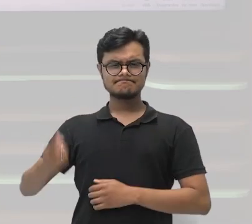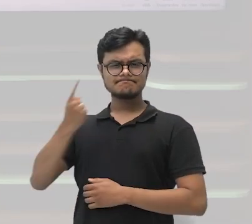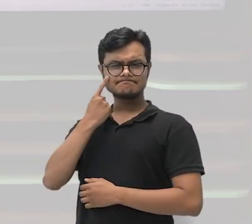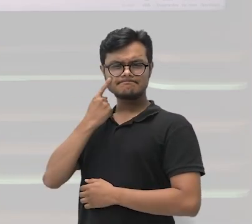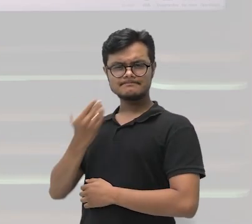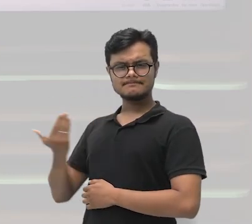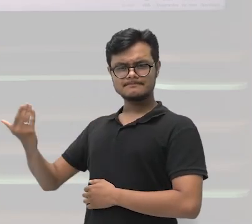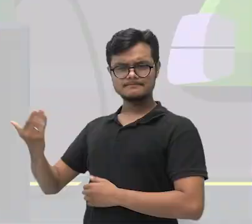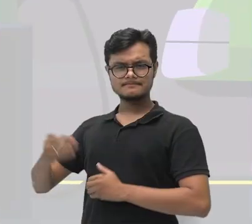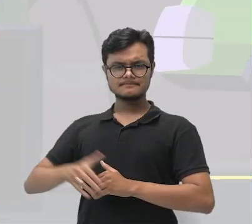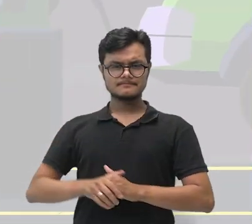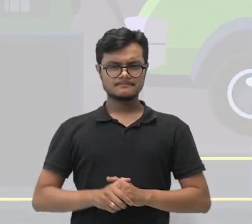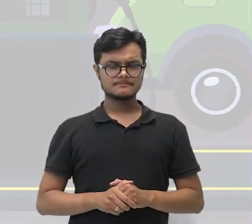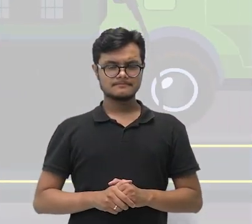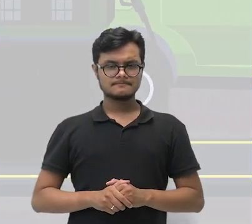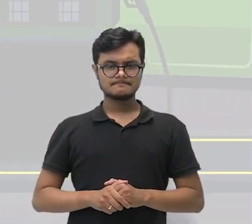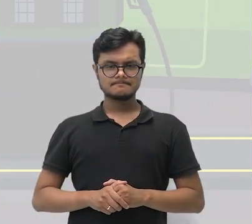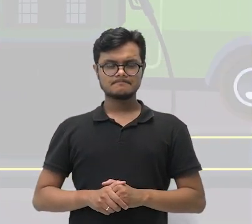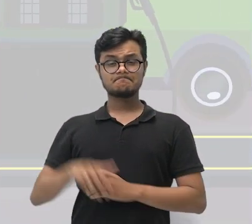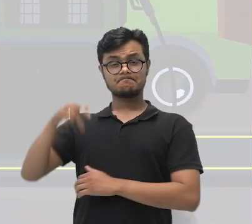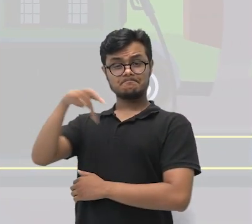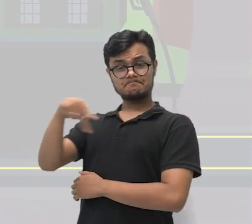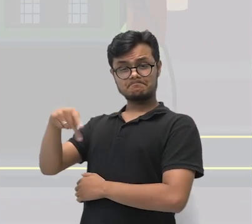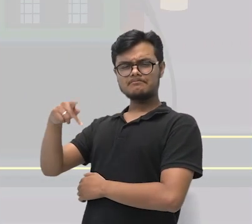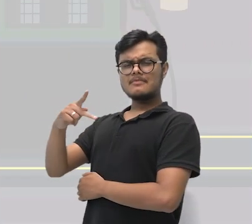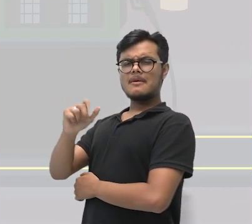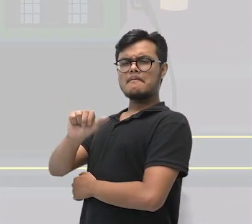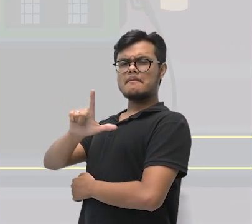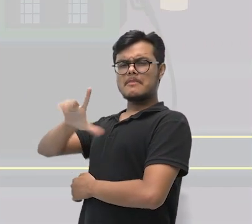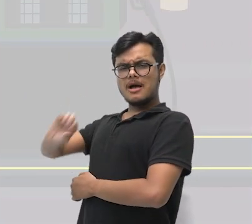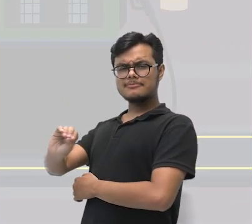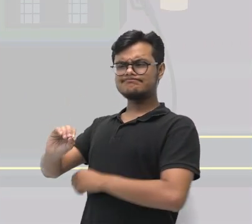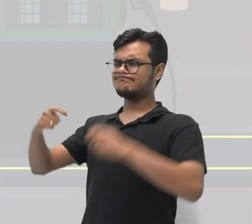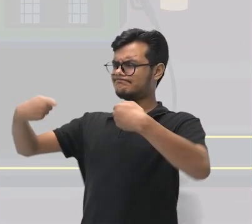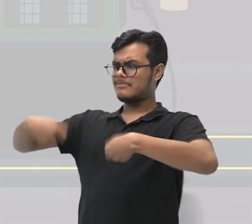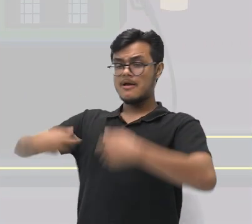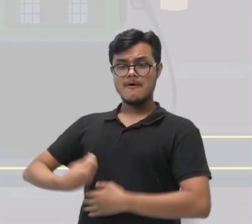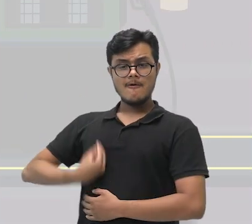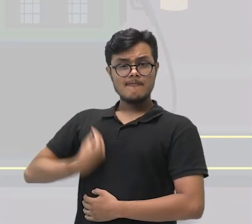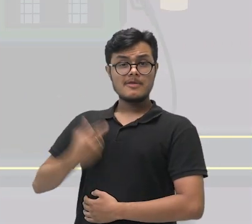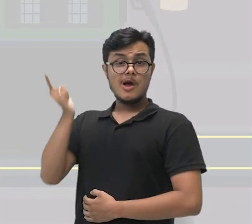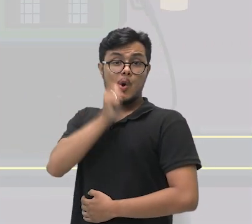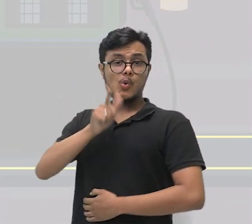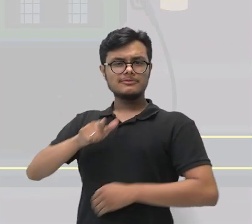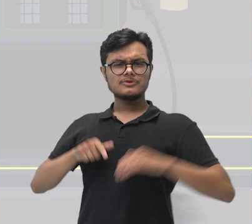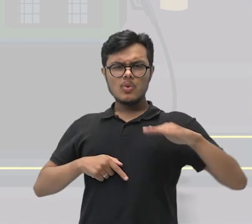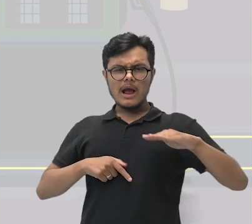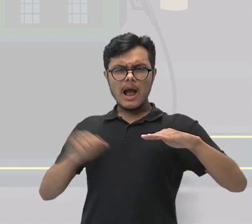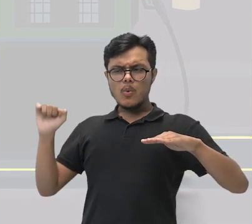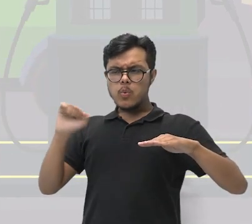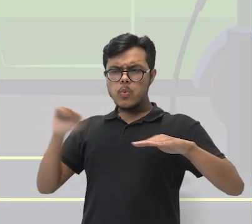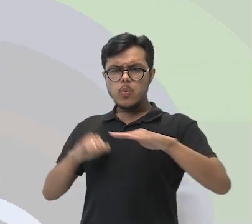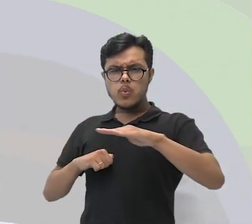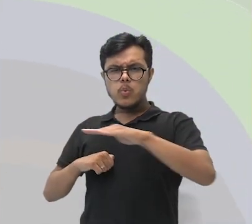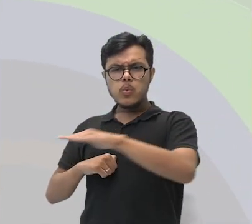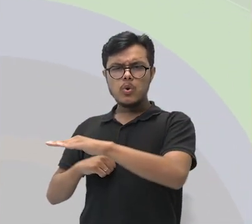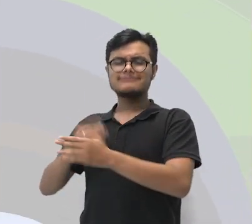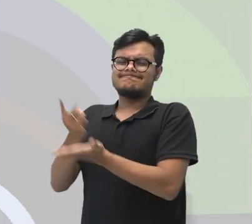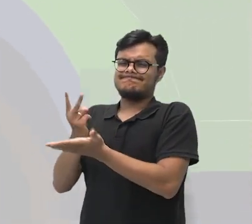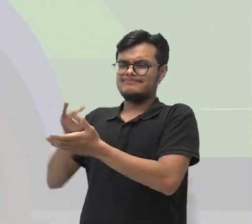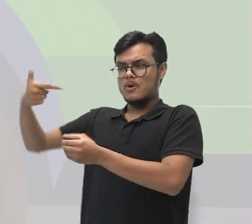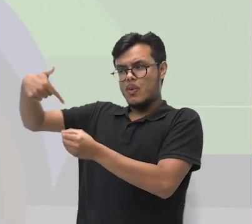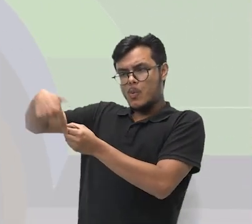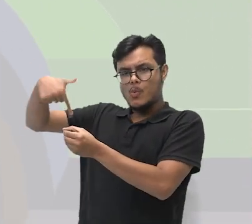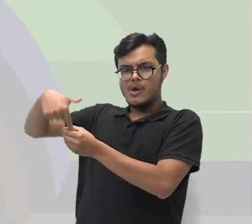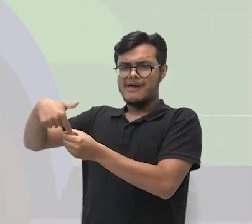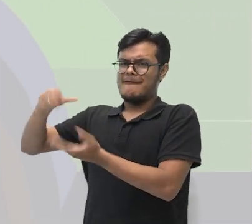comigo. Professor Paulo, sempre atento às suas necessidades, abastece seu carro regularmente para garantir que nunca falte